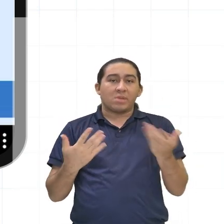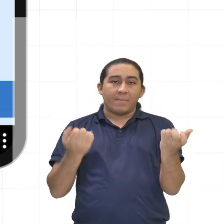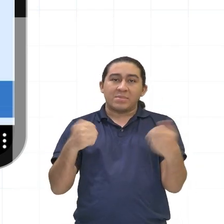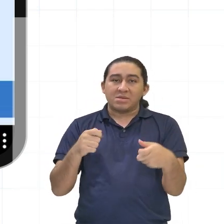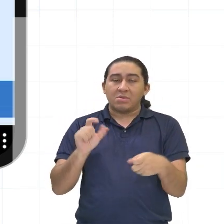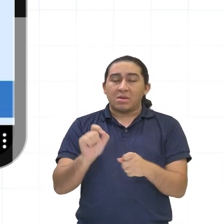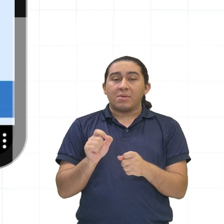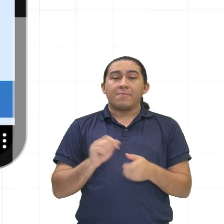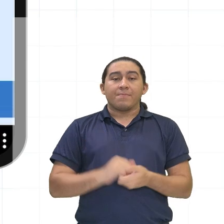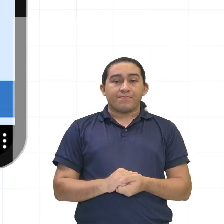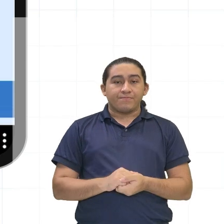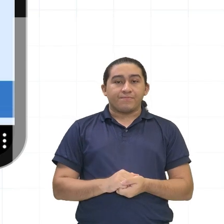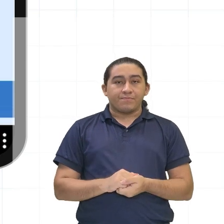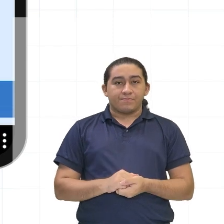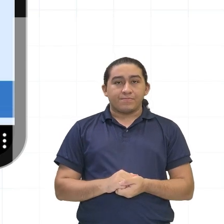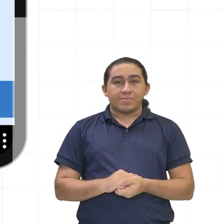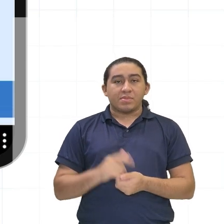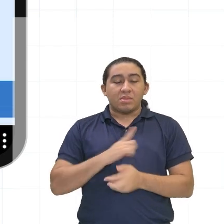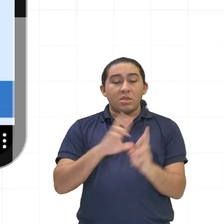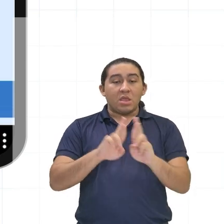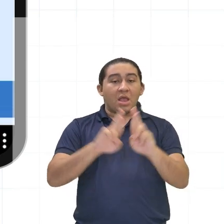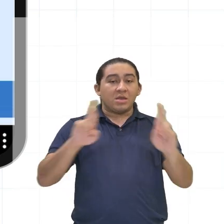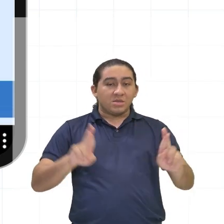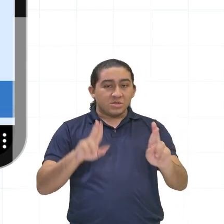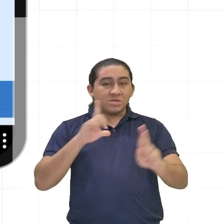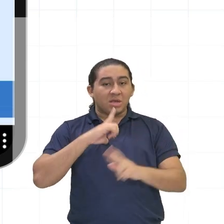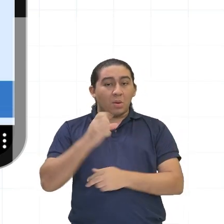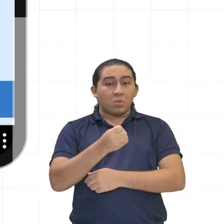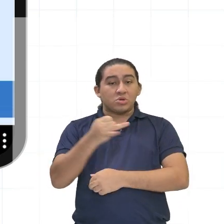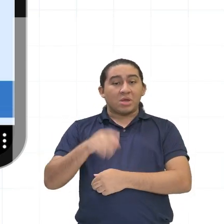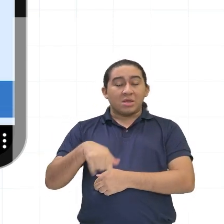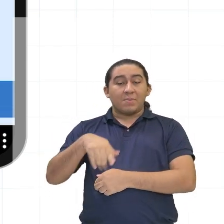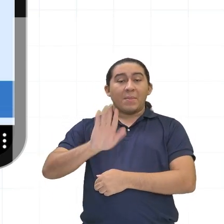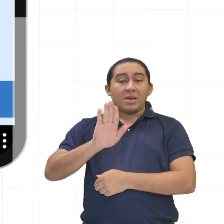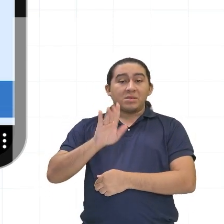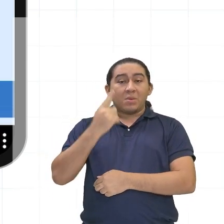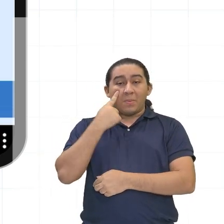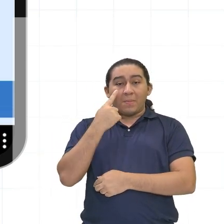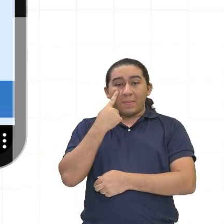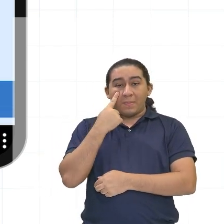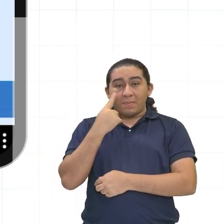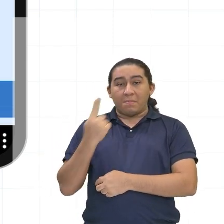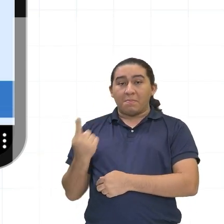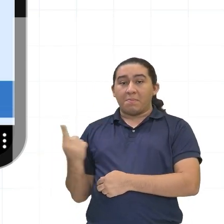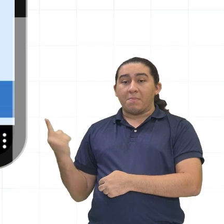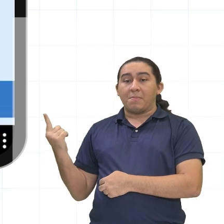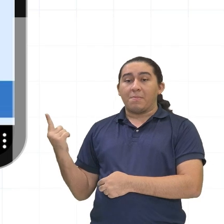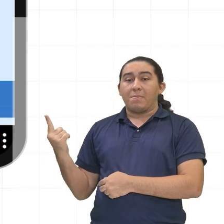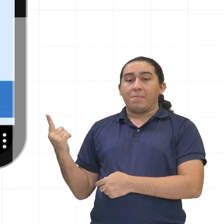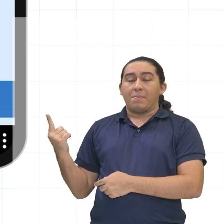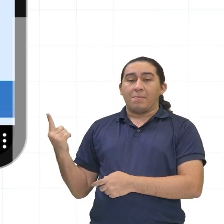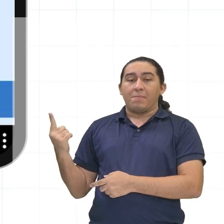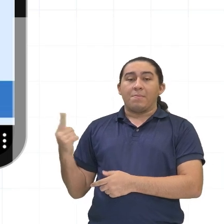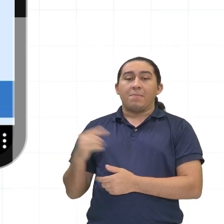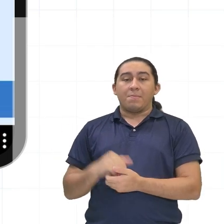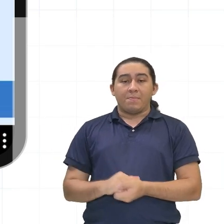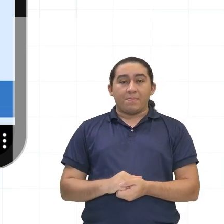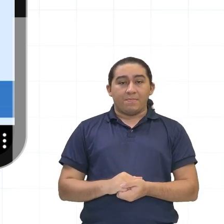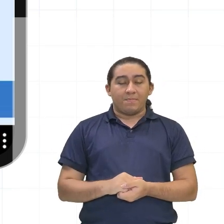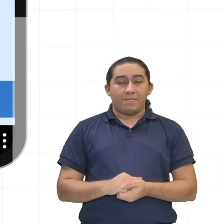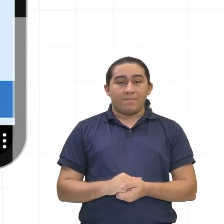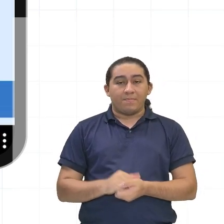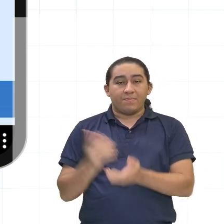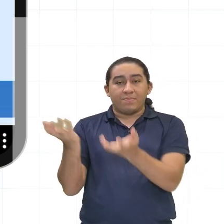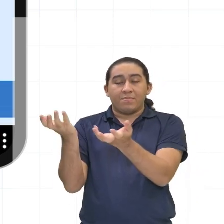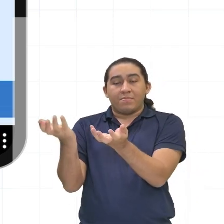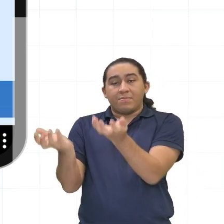reagente, que é antes da seta, e vou aumentar. Olha aí, chegamos perto. Eu aumentei ali mais 2, que